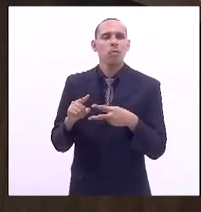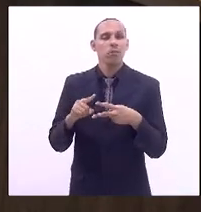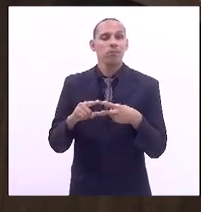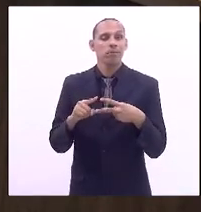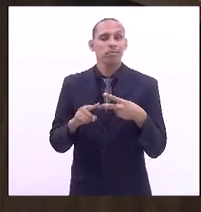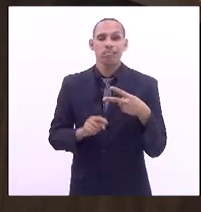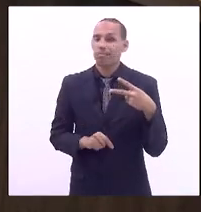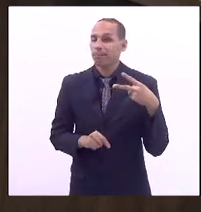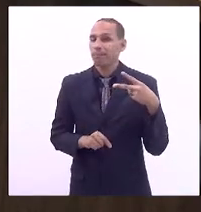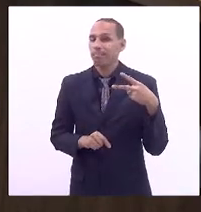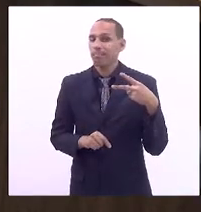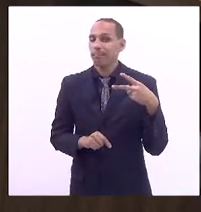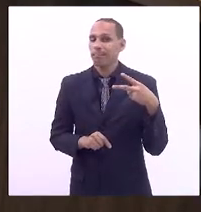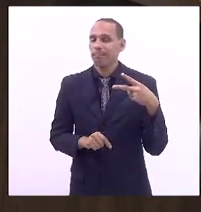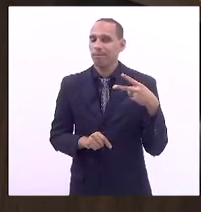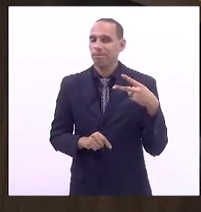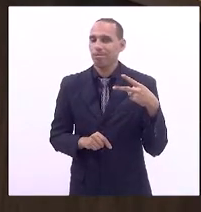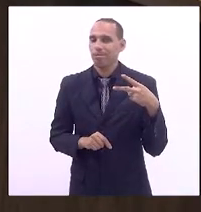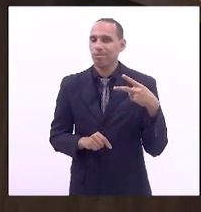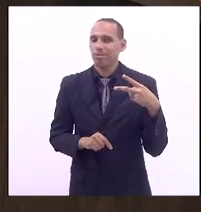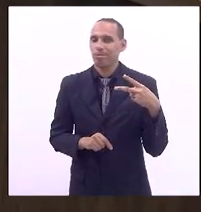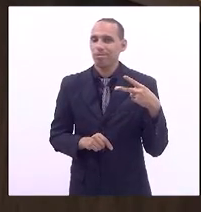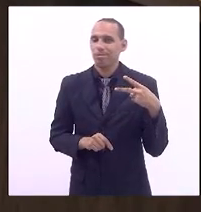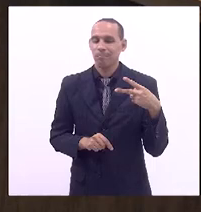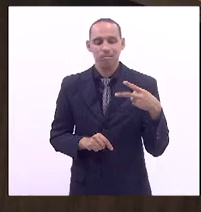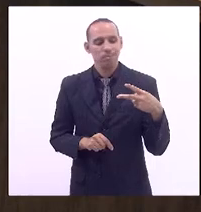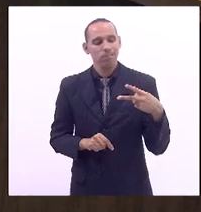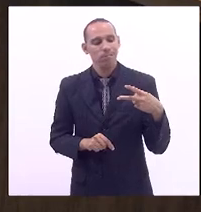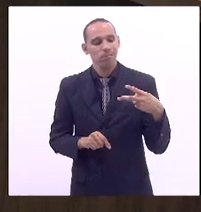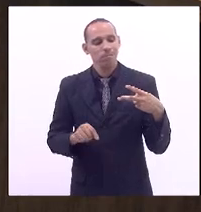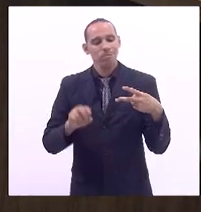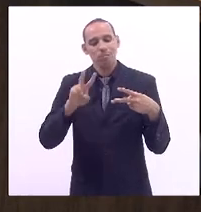duas raias de